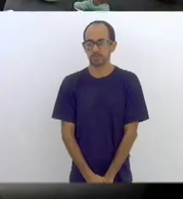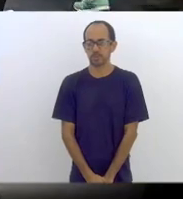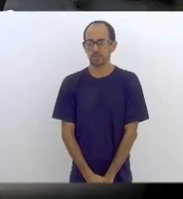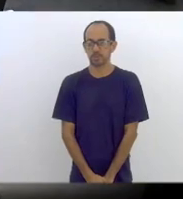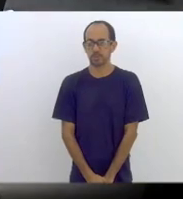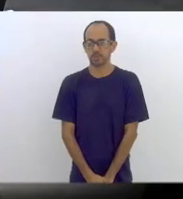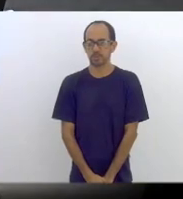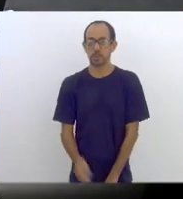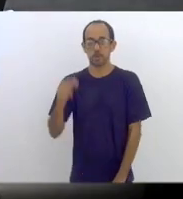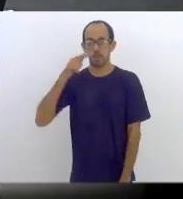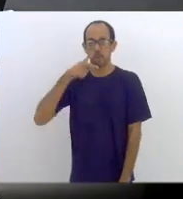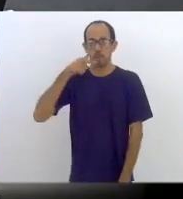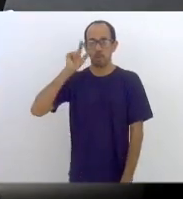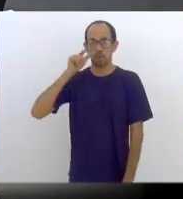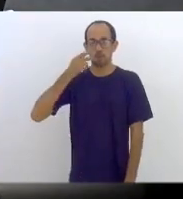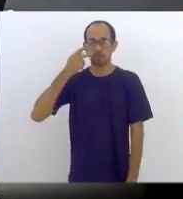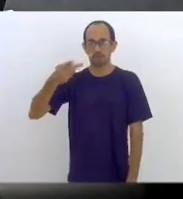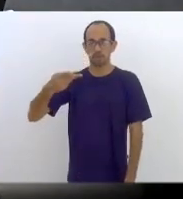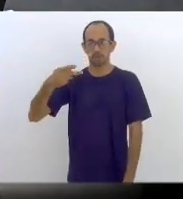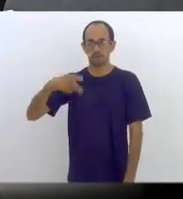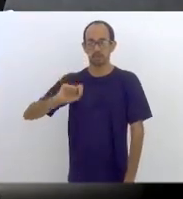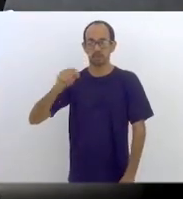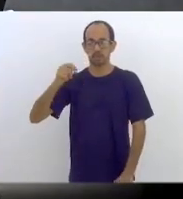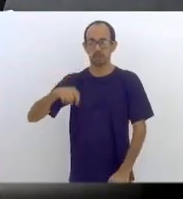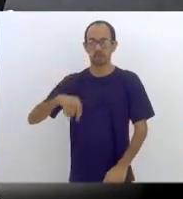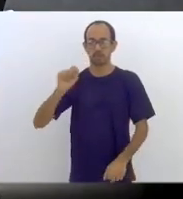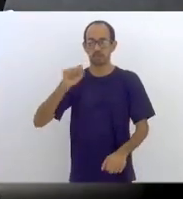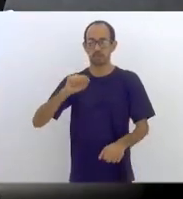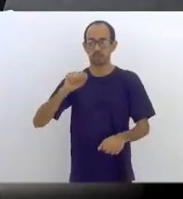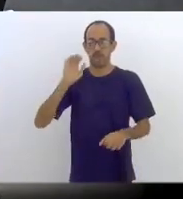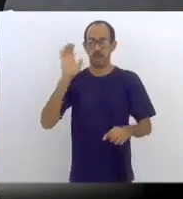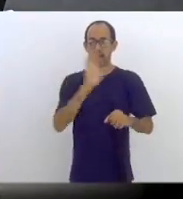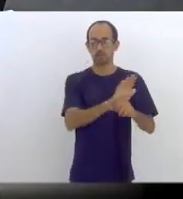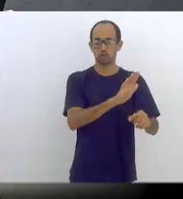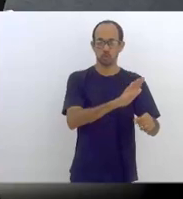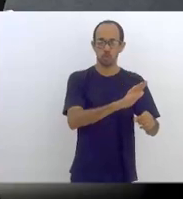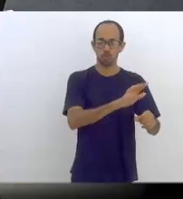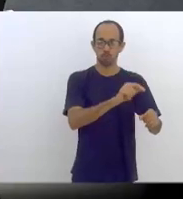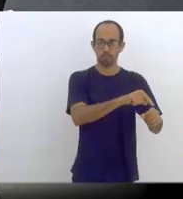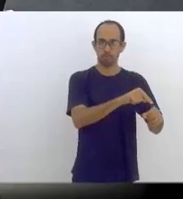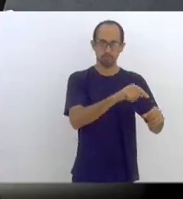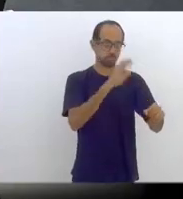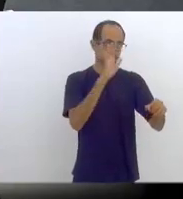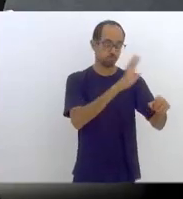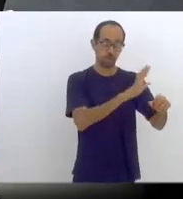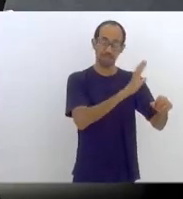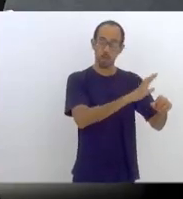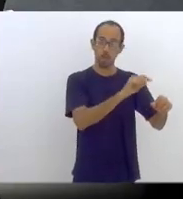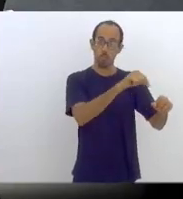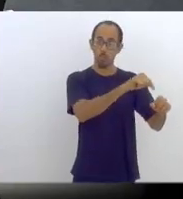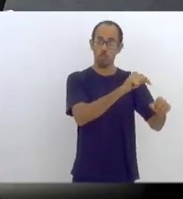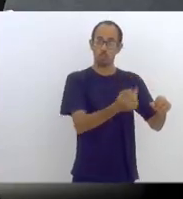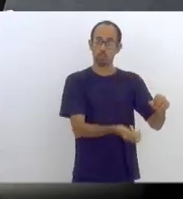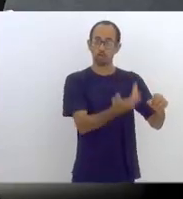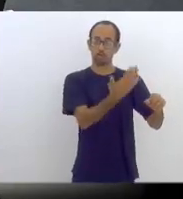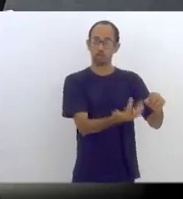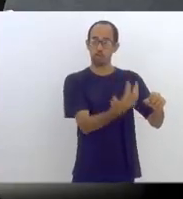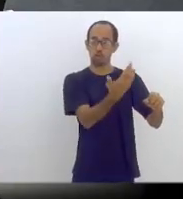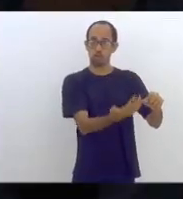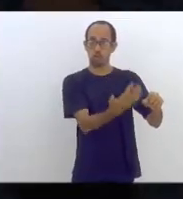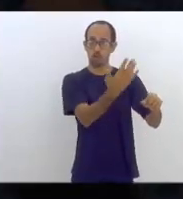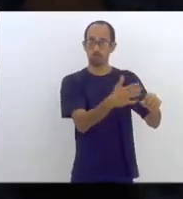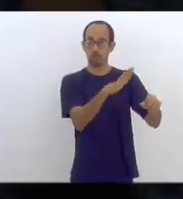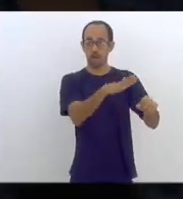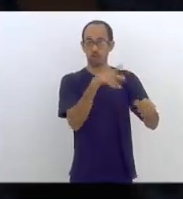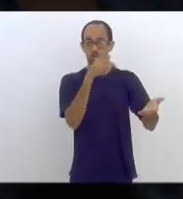ontem o visitante acionou o alarme de incêndio né ou por curiosidade Seja lá o que for mas ele realmente